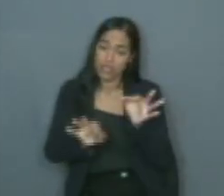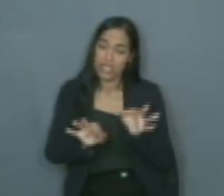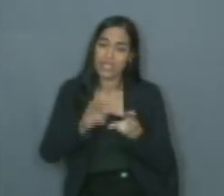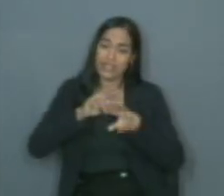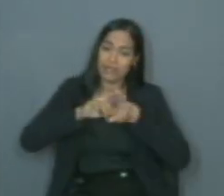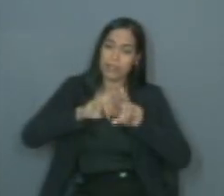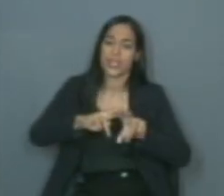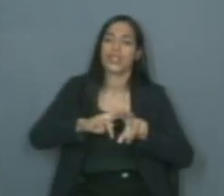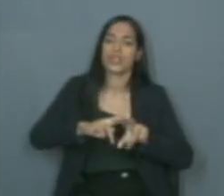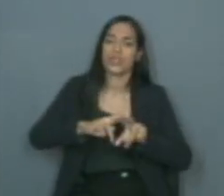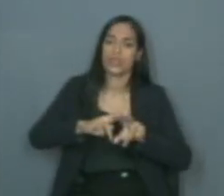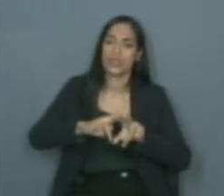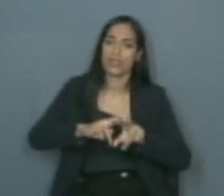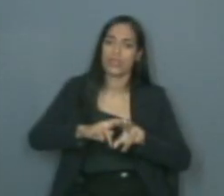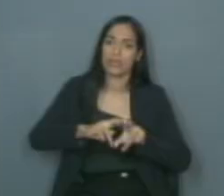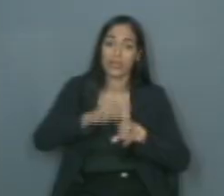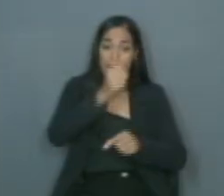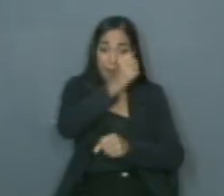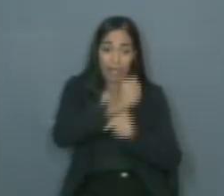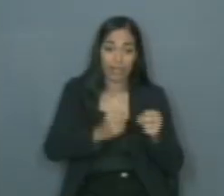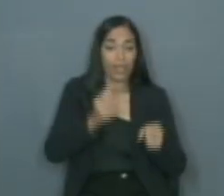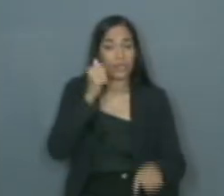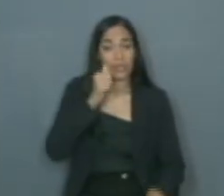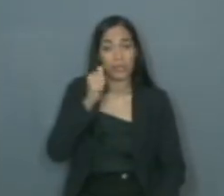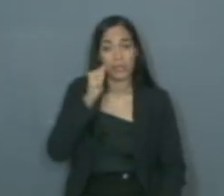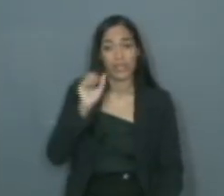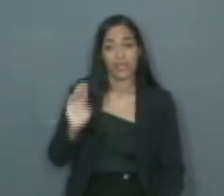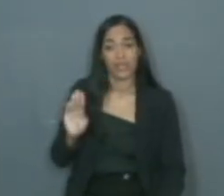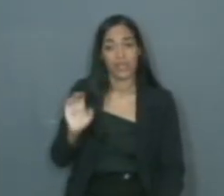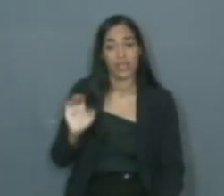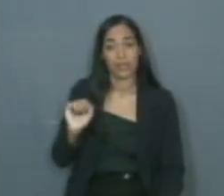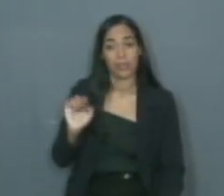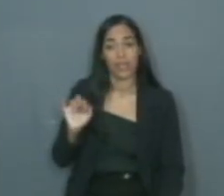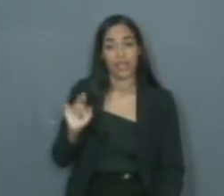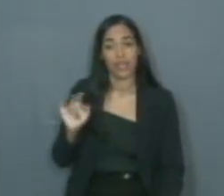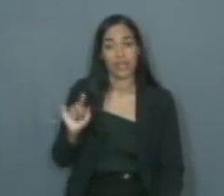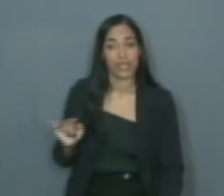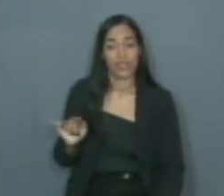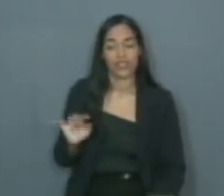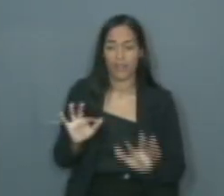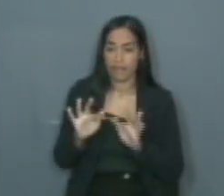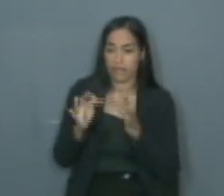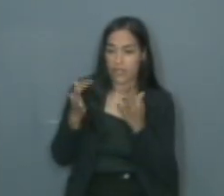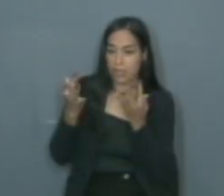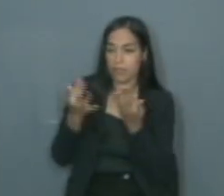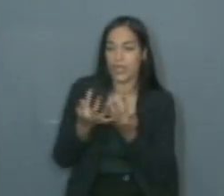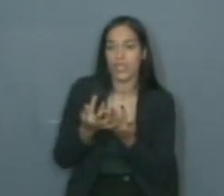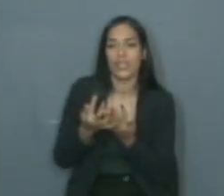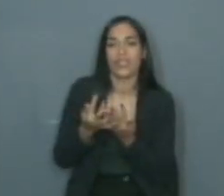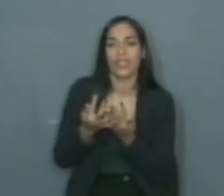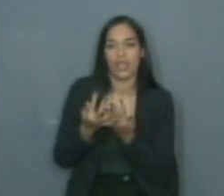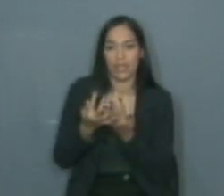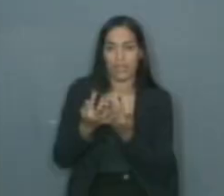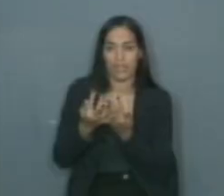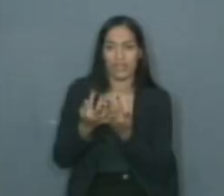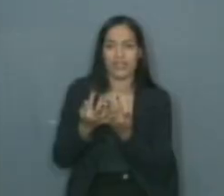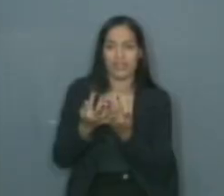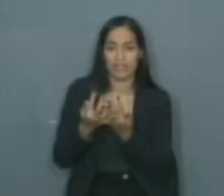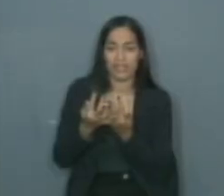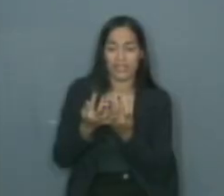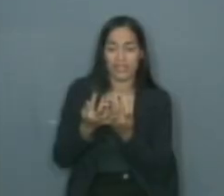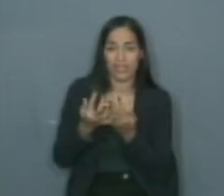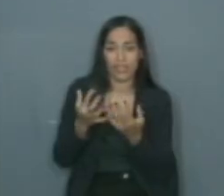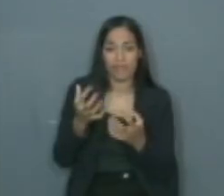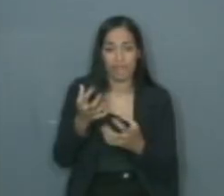sonhos de Beatriz? Não só de Beatriz, de toda a família. Quando uma família é acometida por uma tragédia